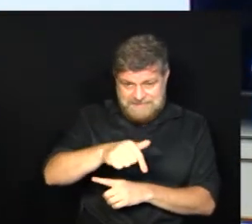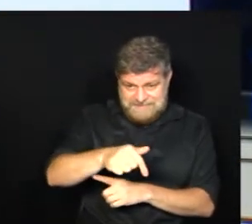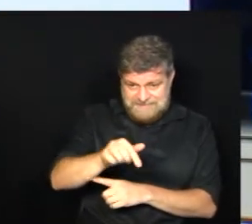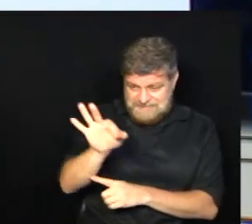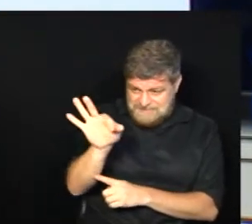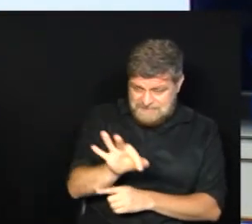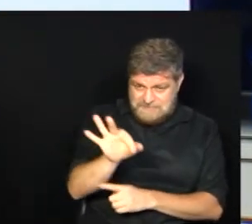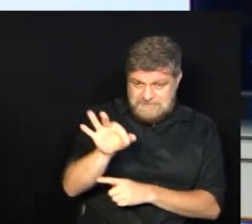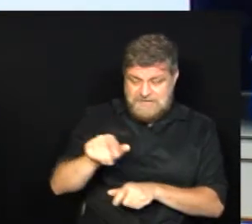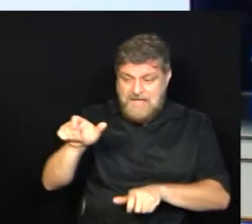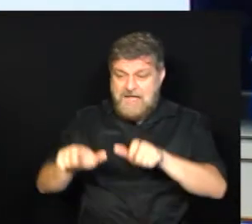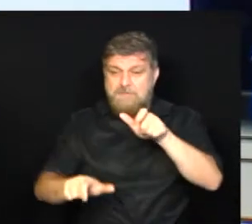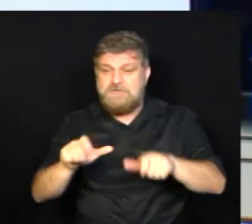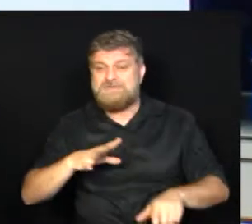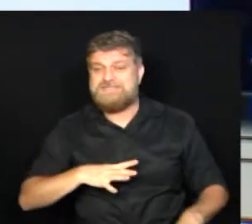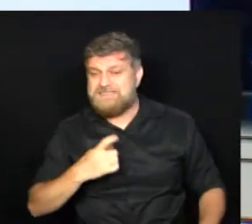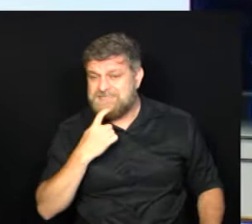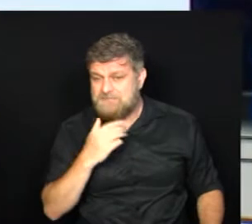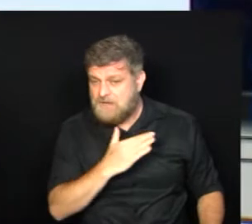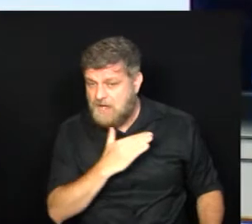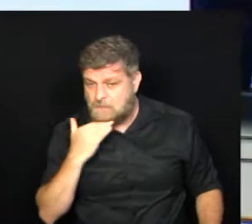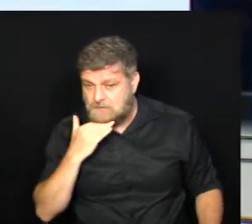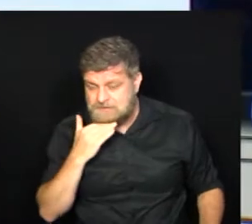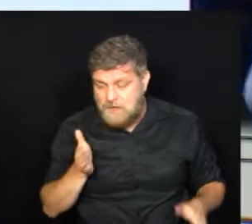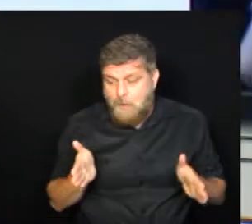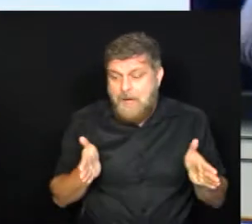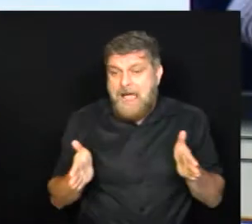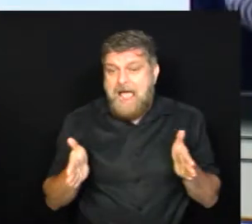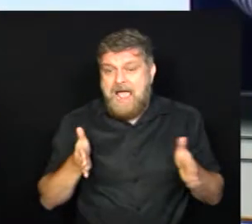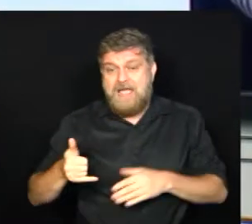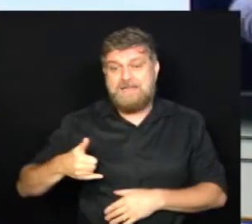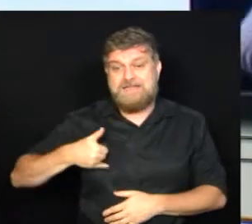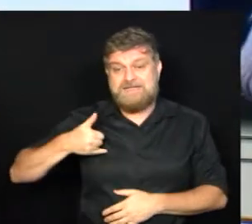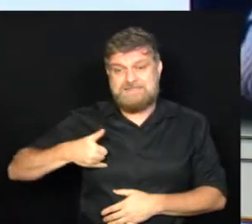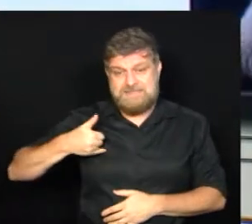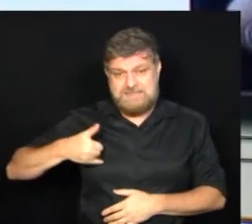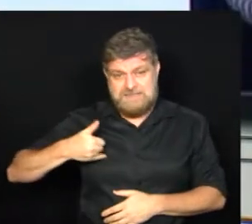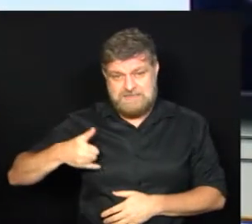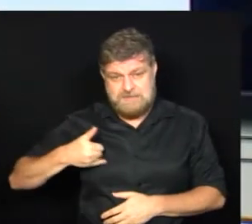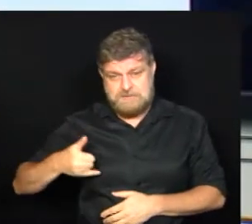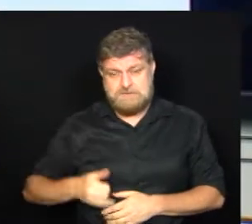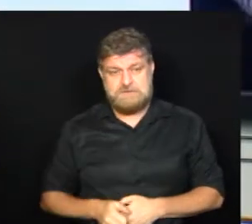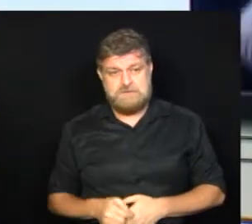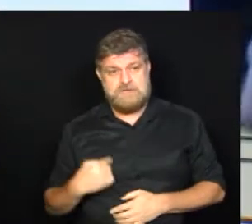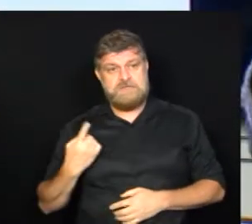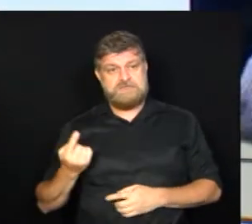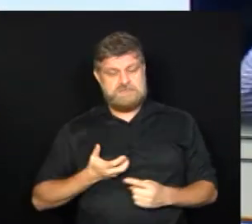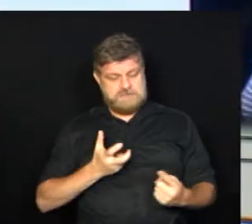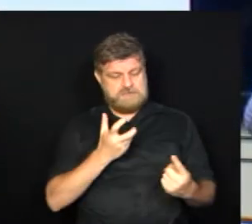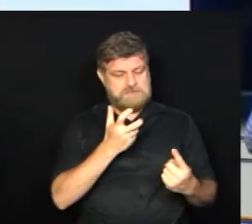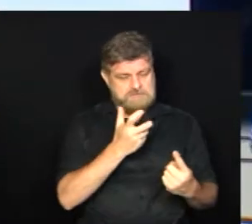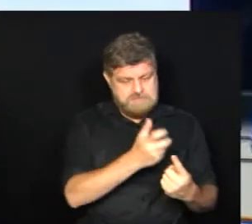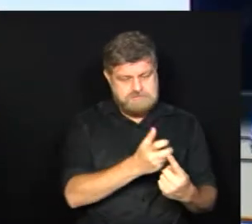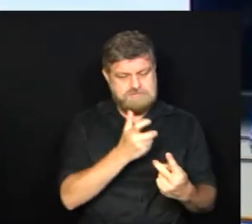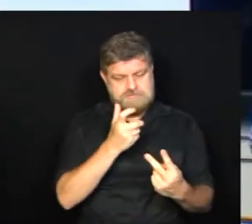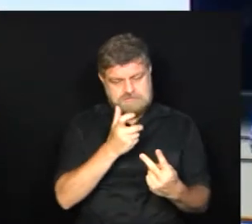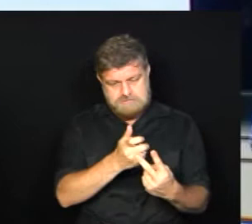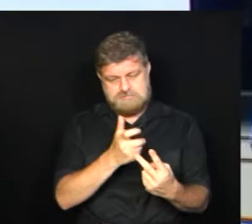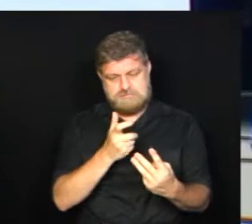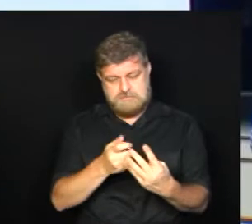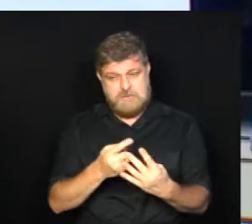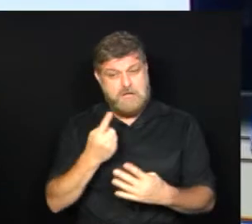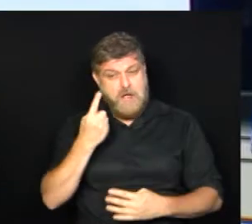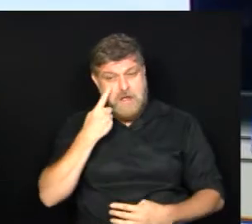87% dos óbitos de Campinas ocorreram nessa faixa de idade. Então, se a gente vacinar, e a gente viu